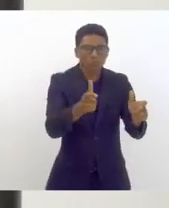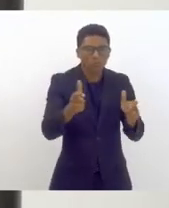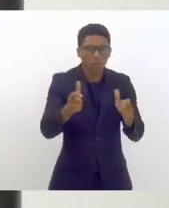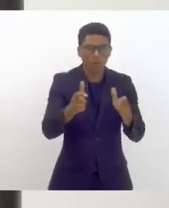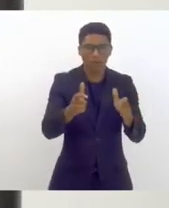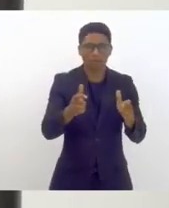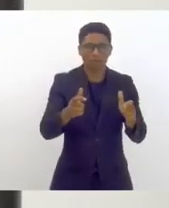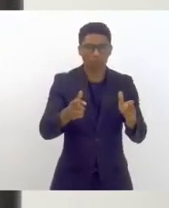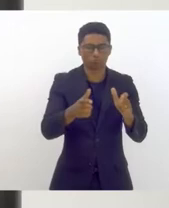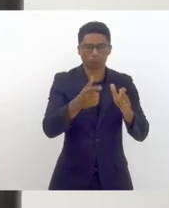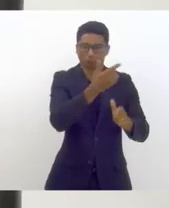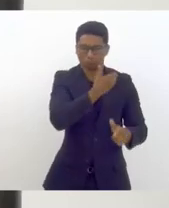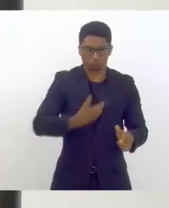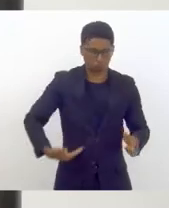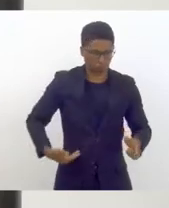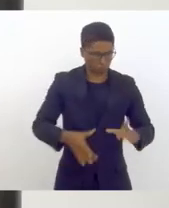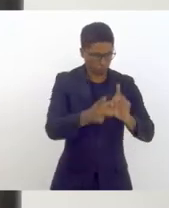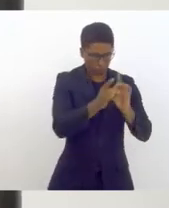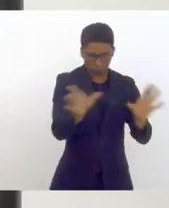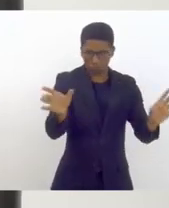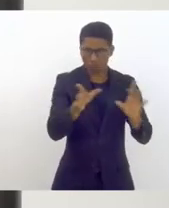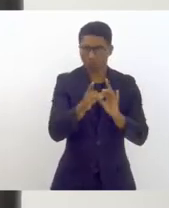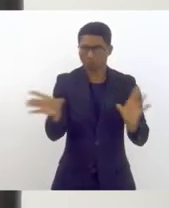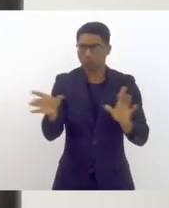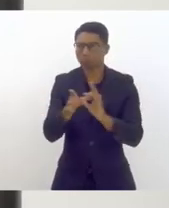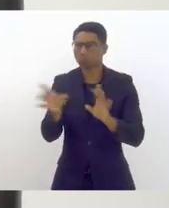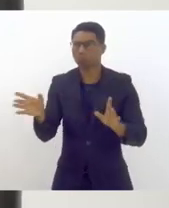para assegurar o disposto